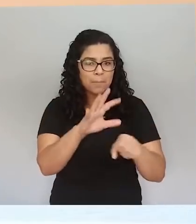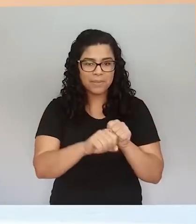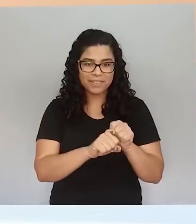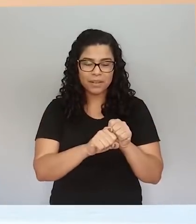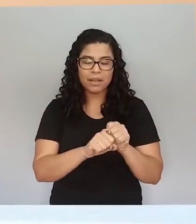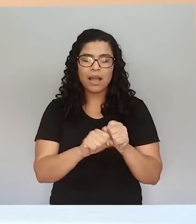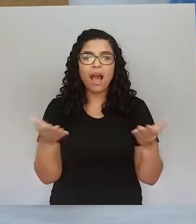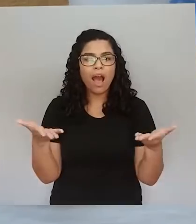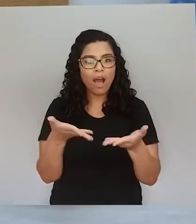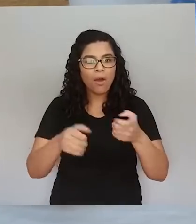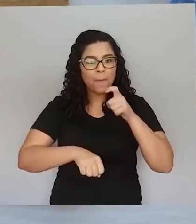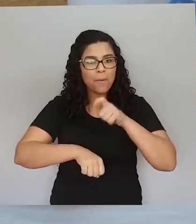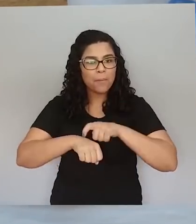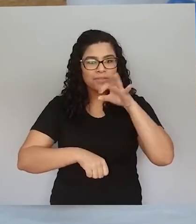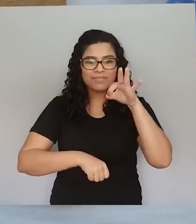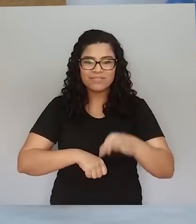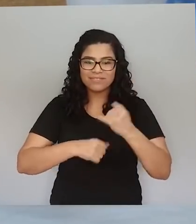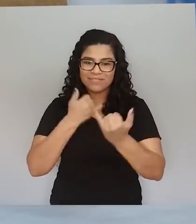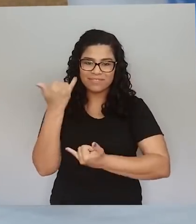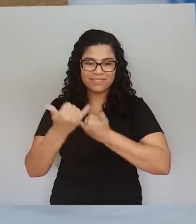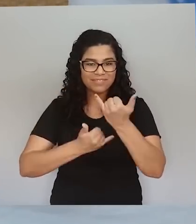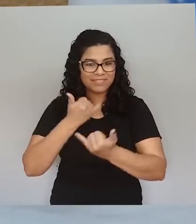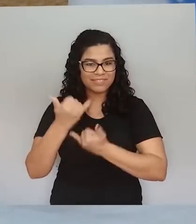essa atividade?